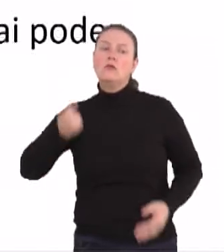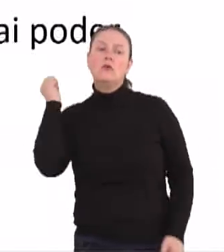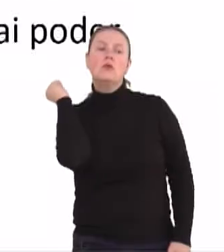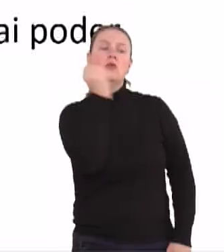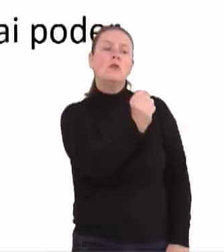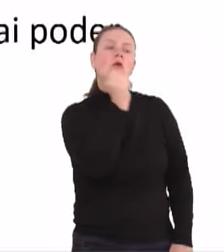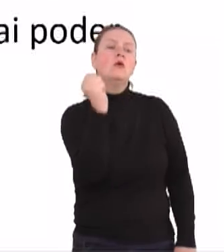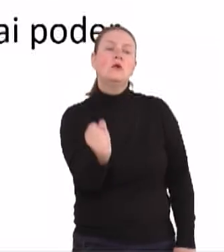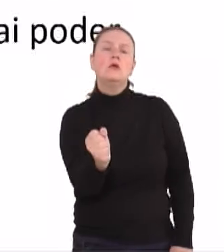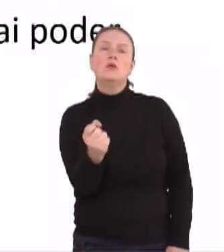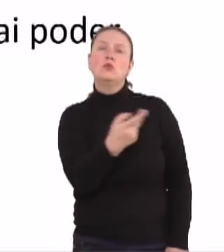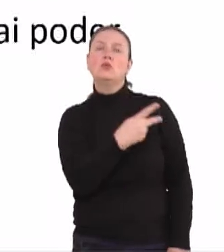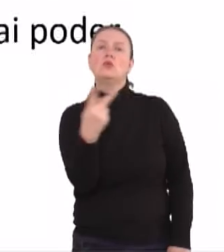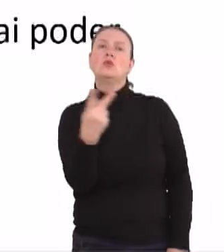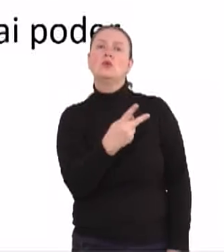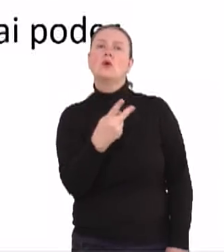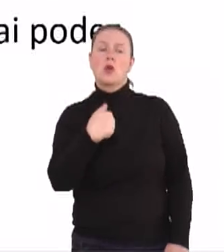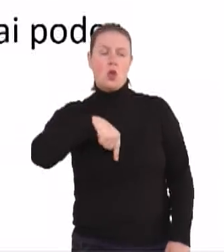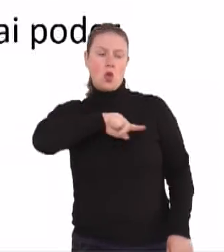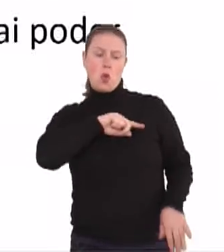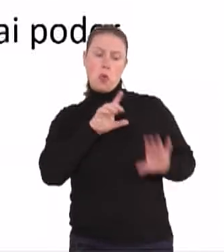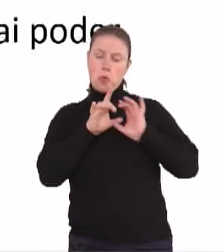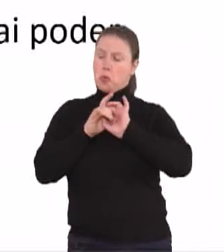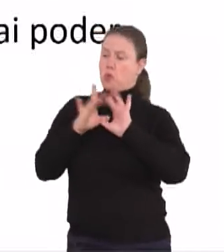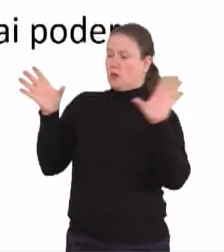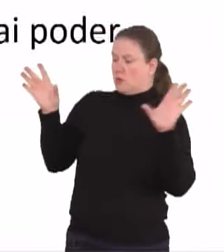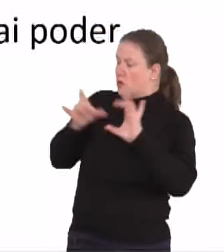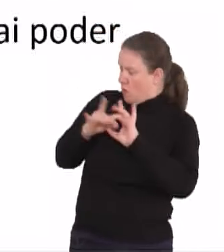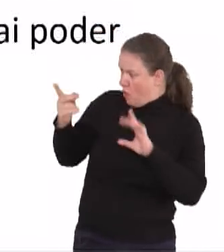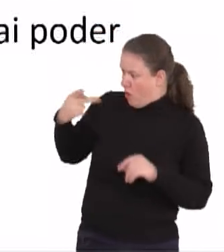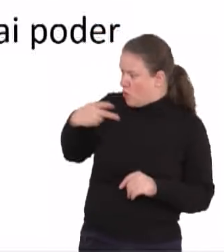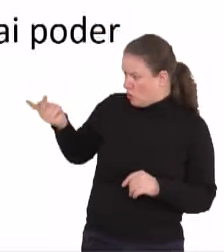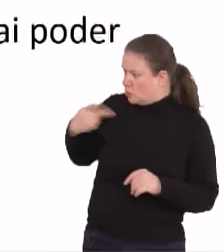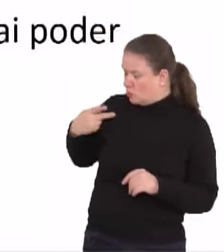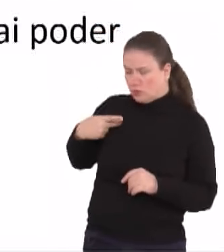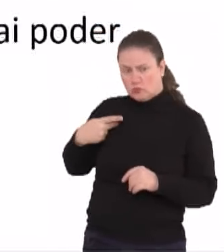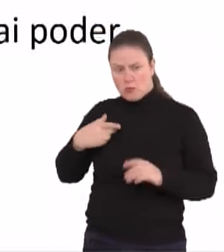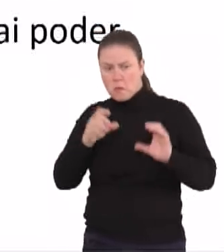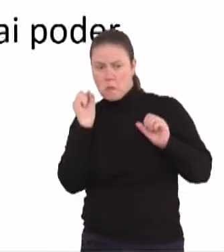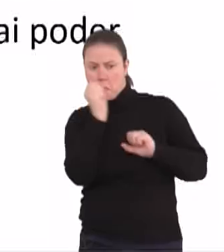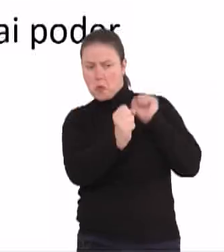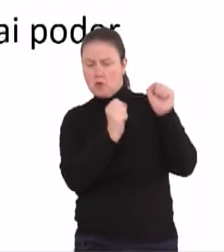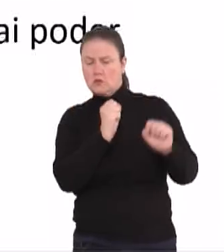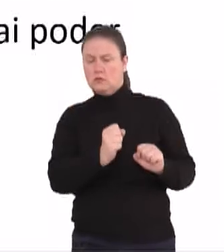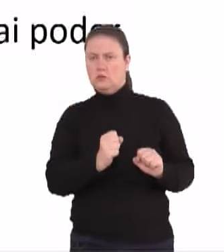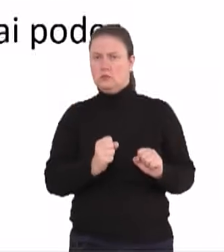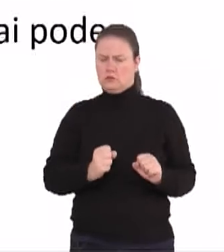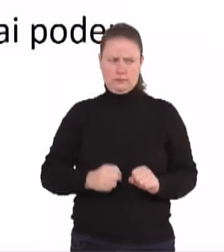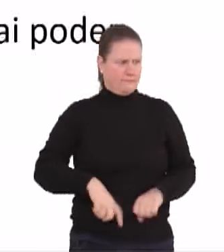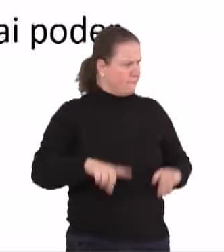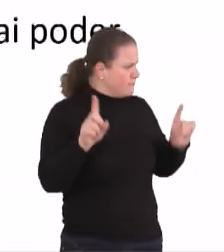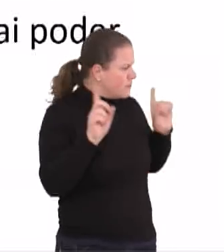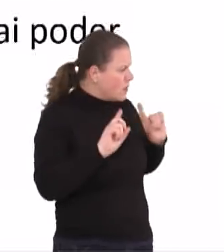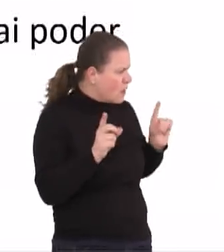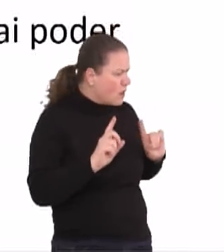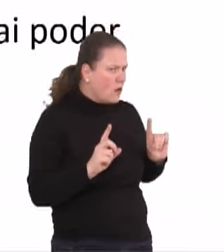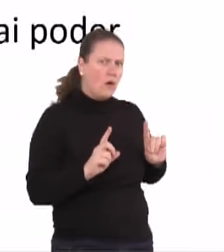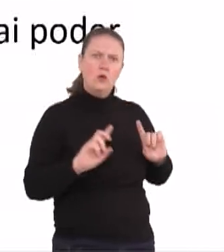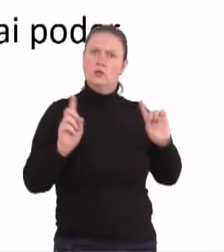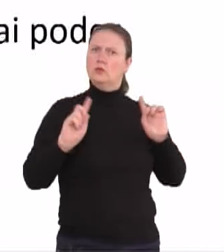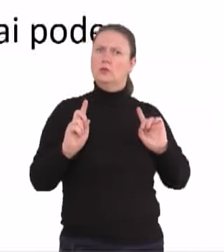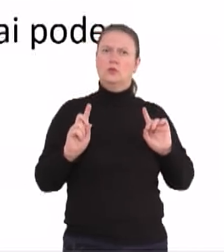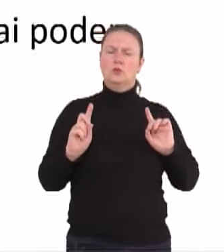e ficar livres deles? Disse Tumatauenga. Não, disse